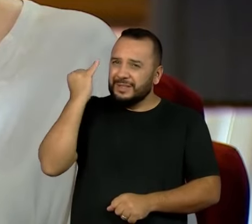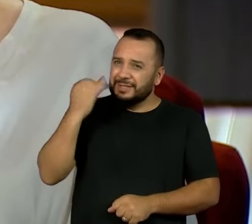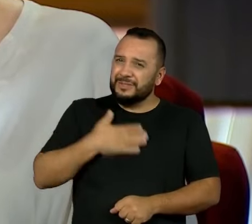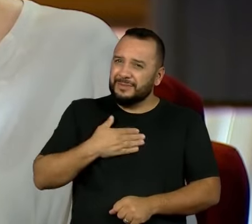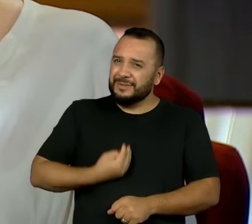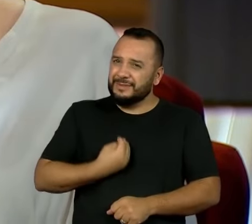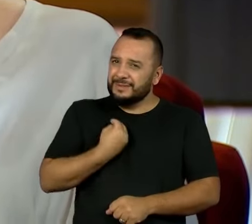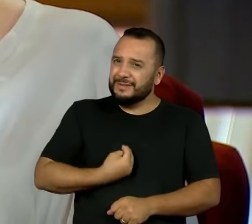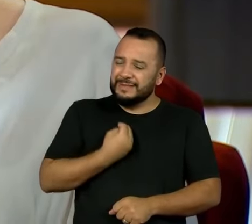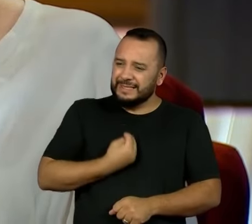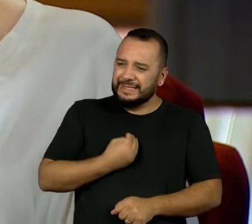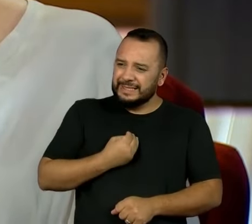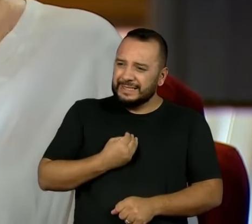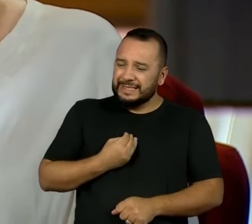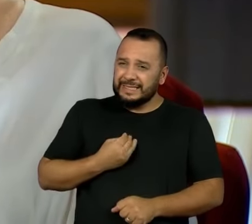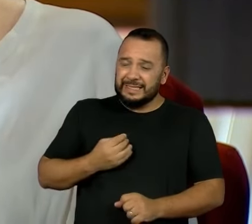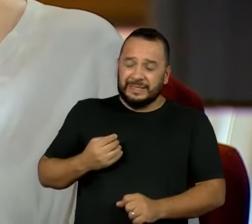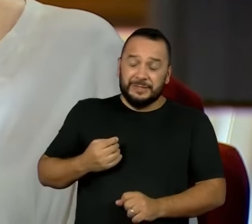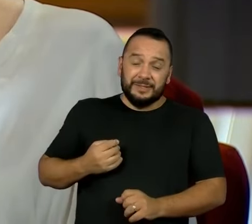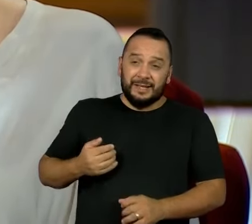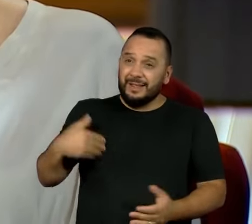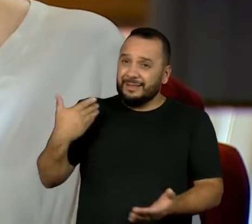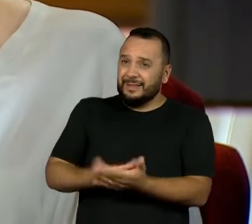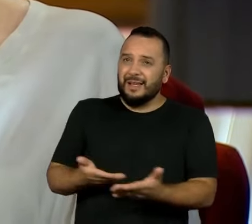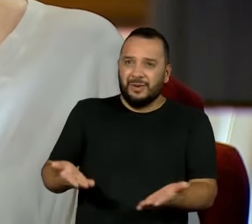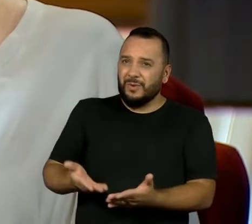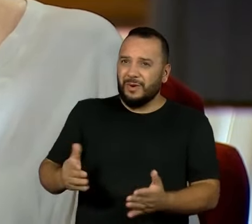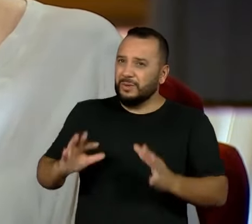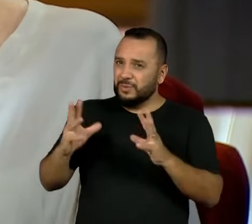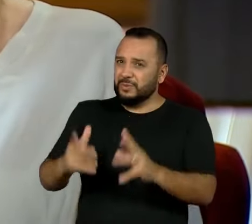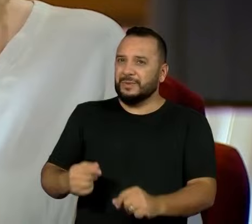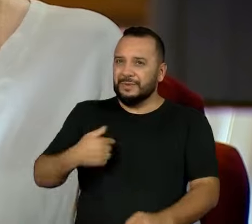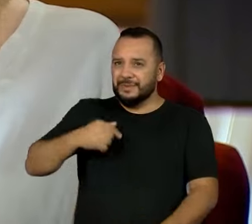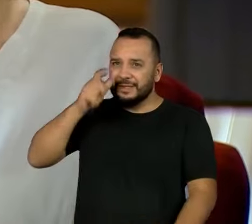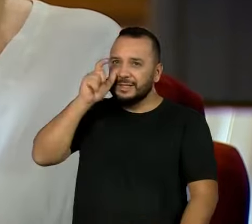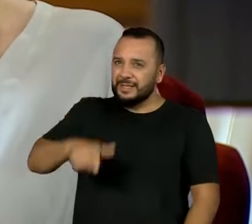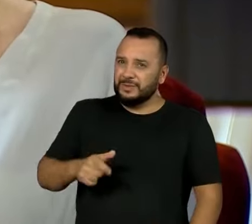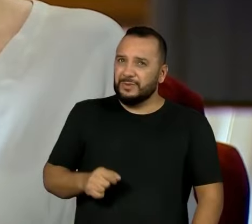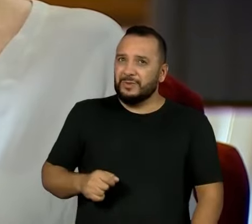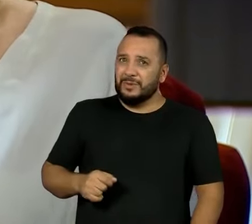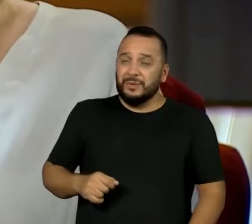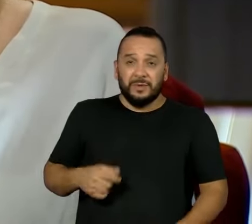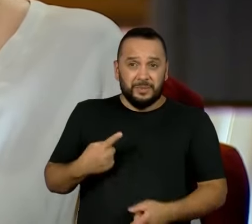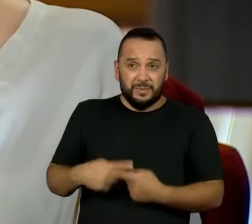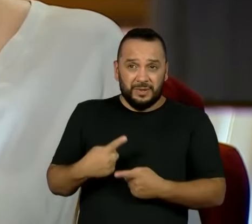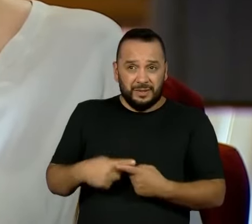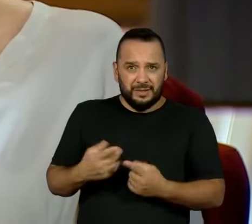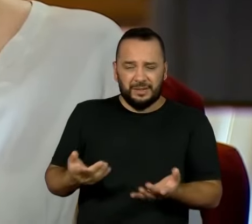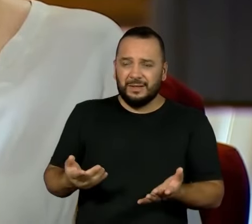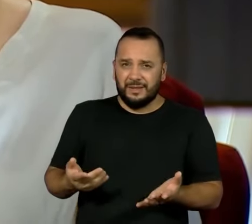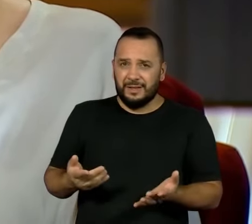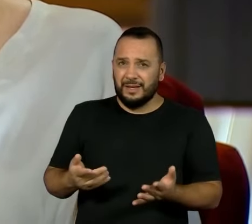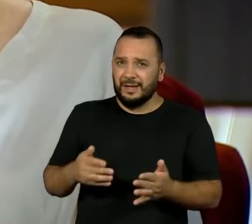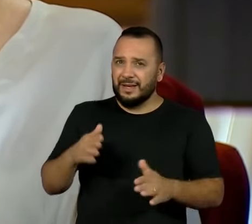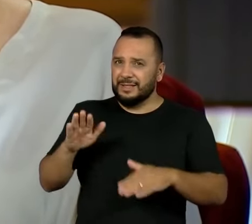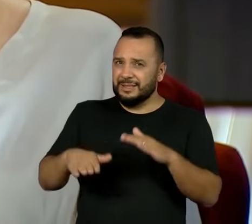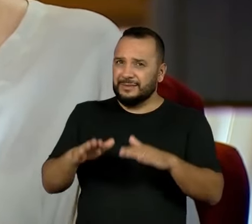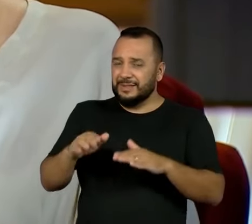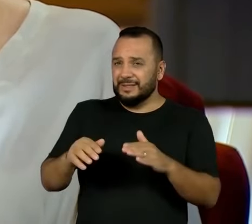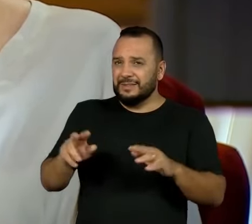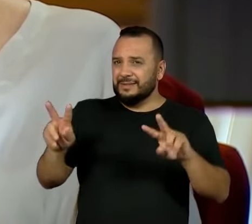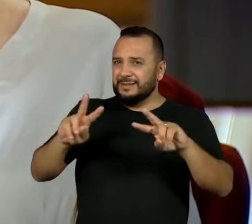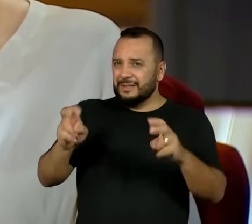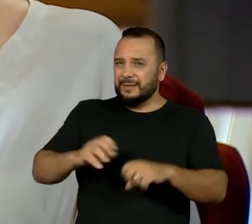eu acho que que até agora tudo que Me interessou por mais que não fale diretamente de